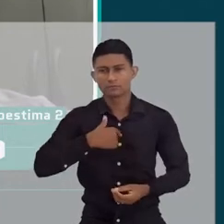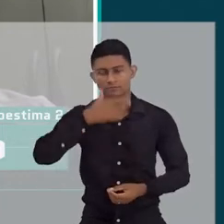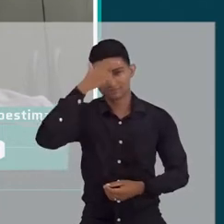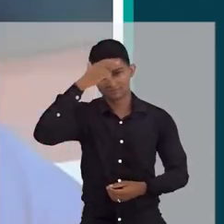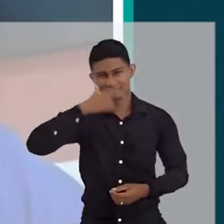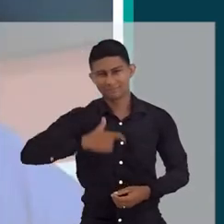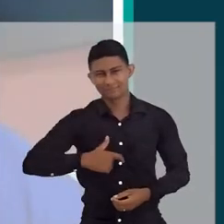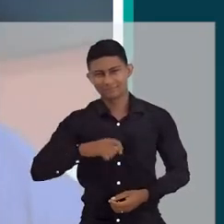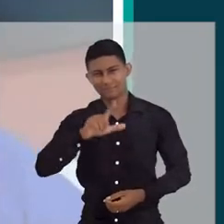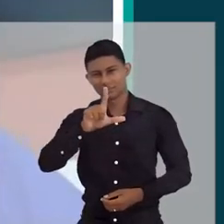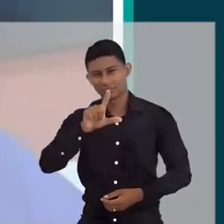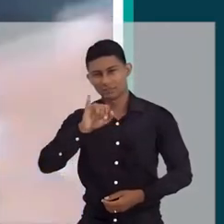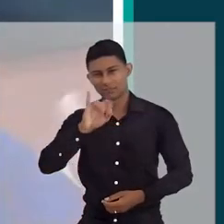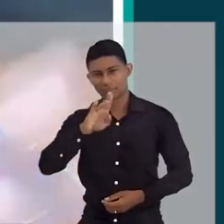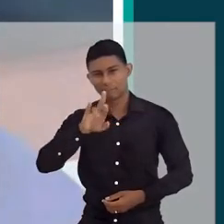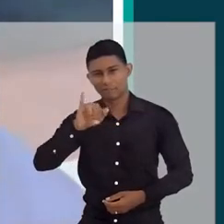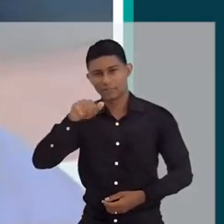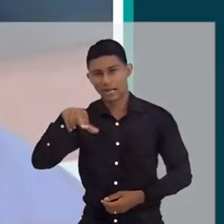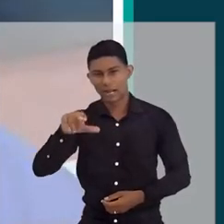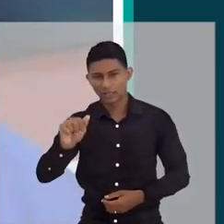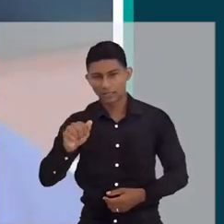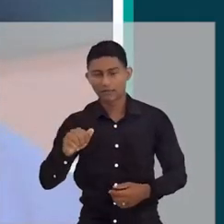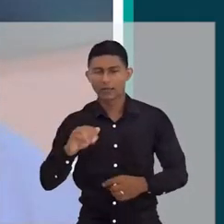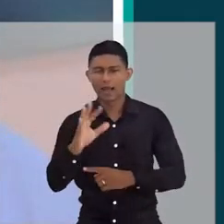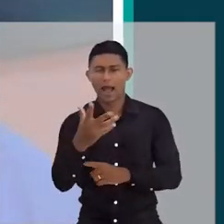pessoa, sou libriana, adoro arte.